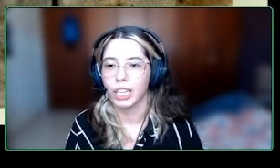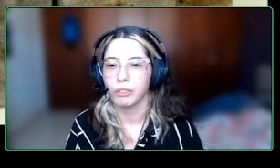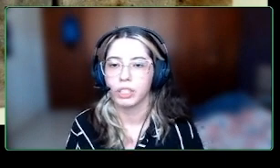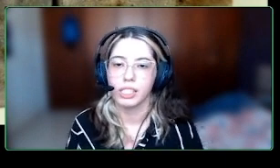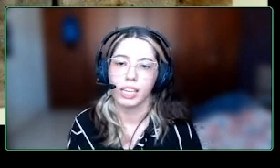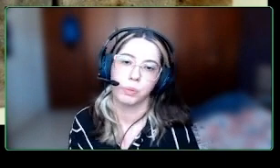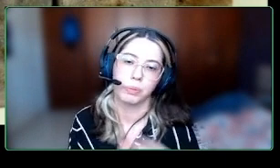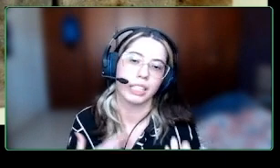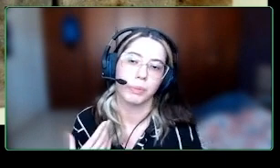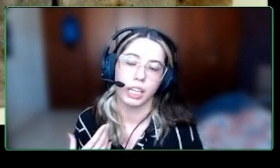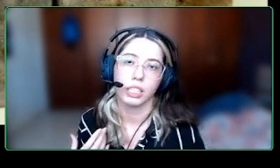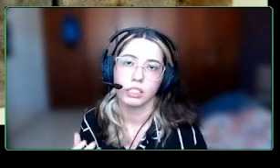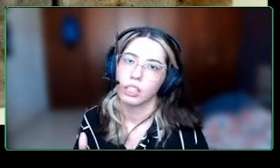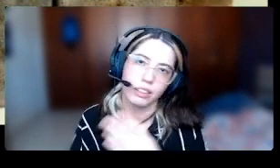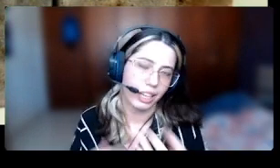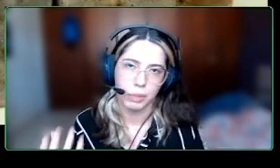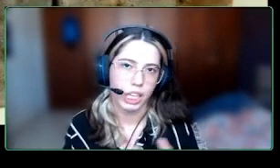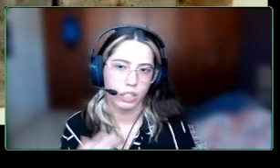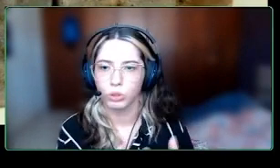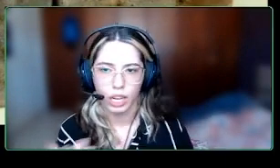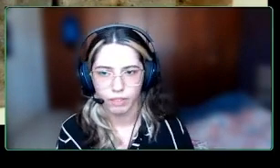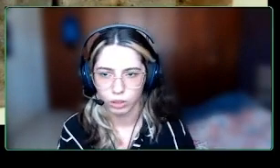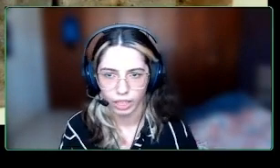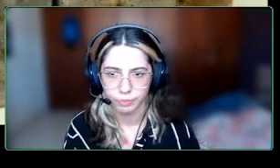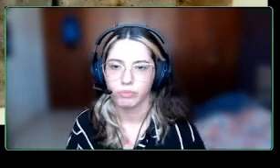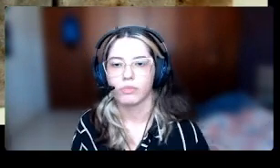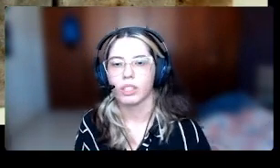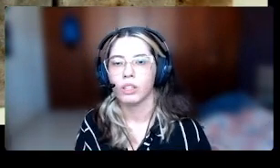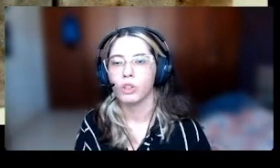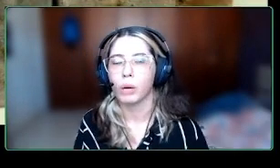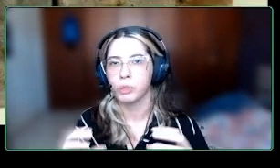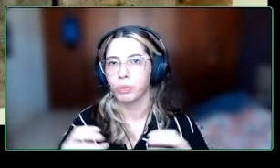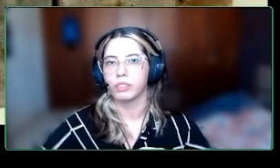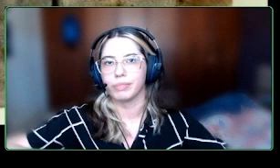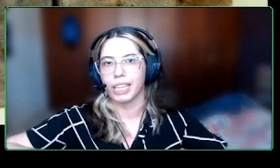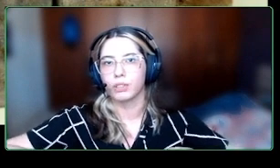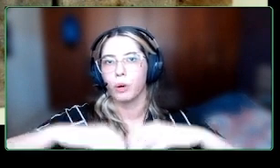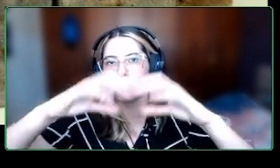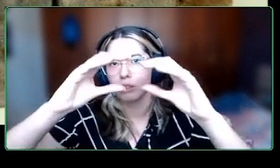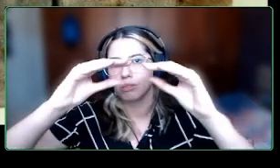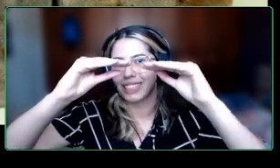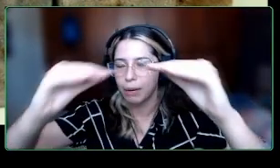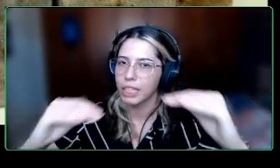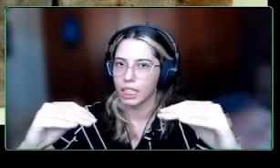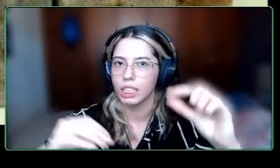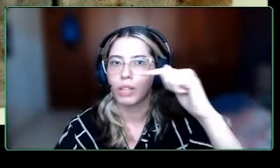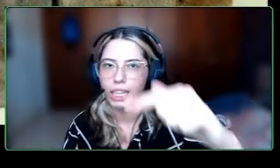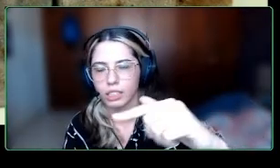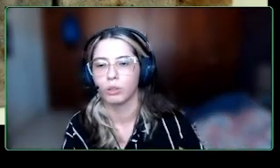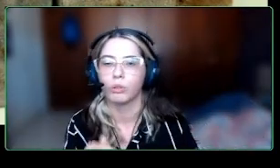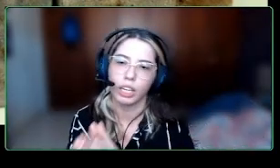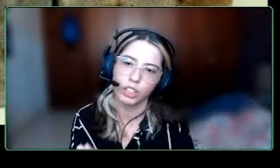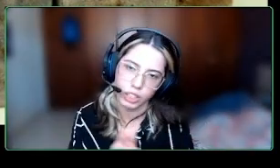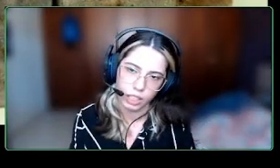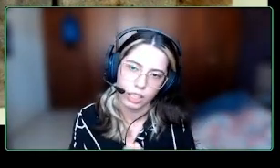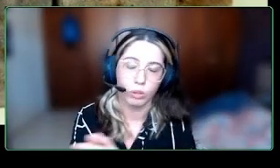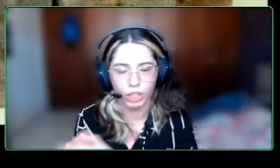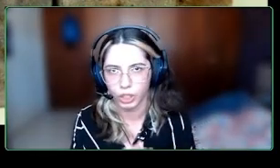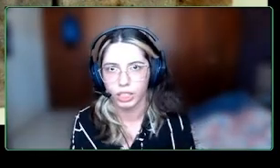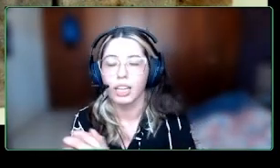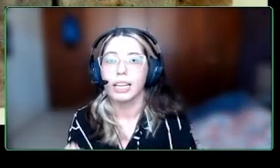umidade influencia essas propriedades mecânicas dessa madeira e dos derivados dela. E os corpos de prova, eles romperam na madeira e não na ligação. Então, o que